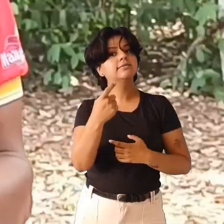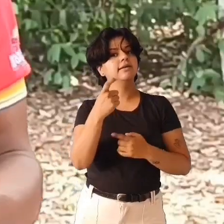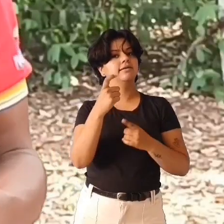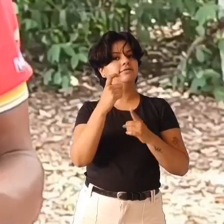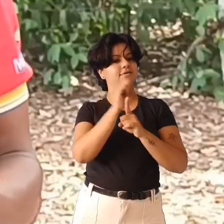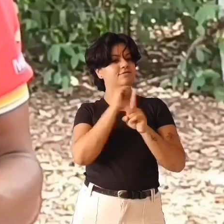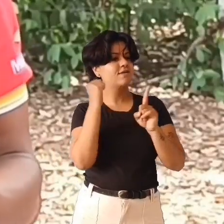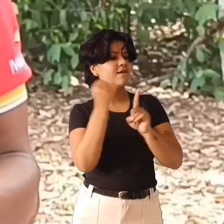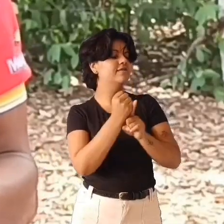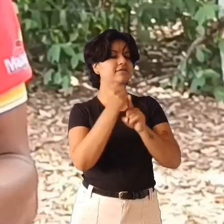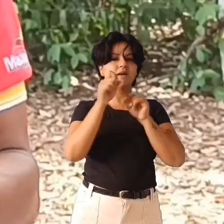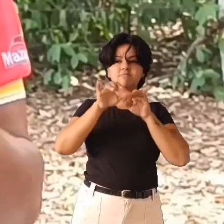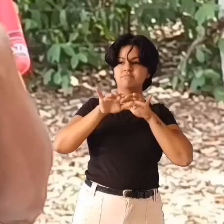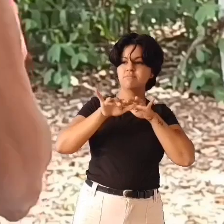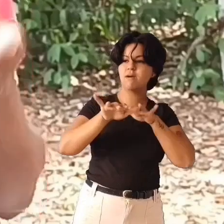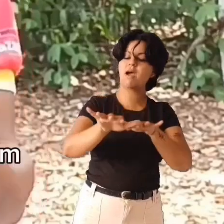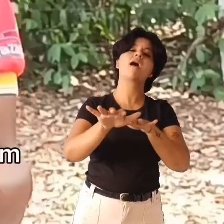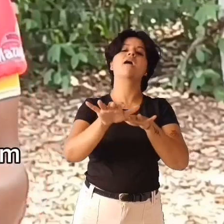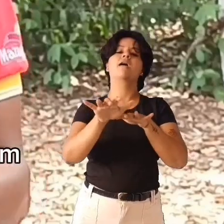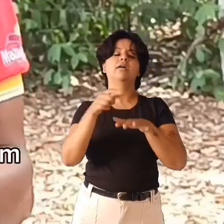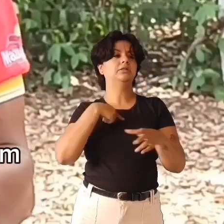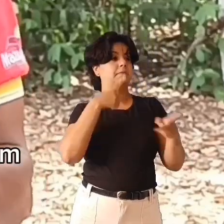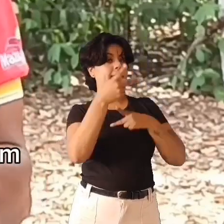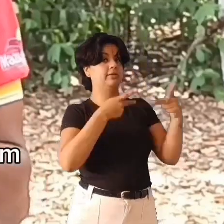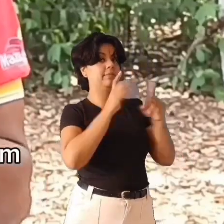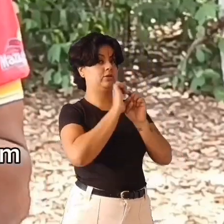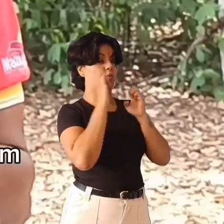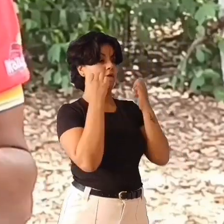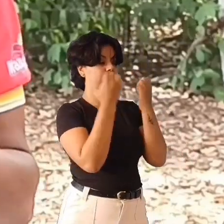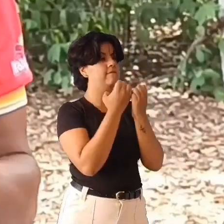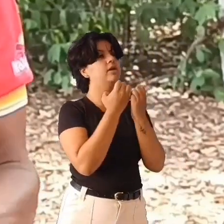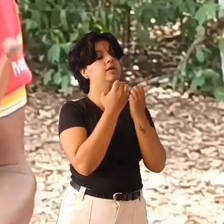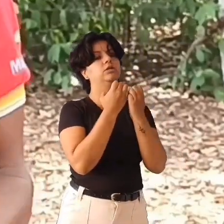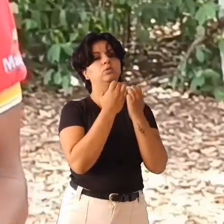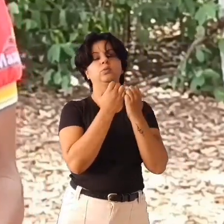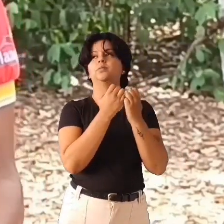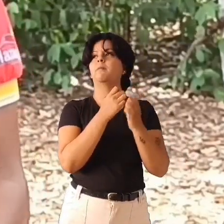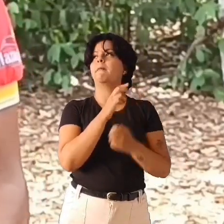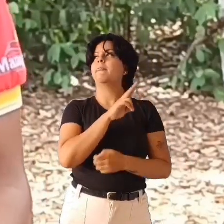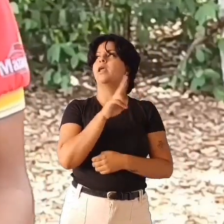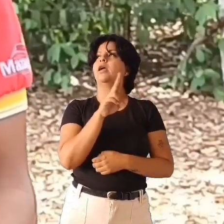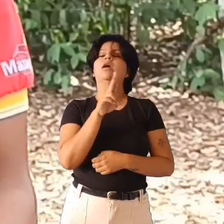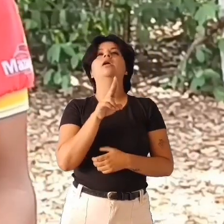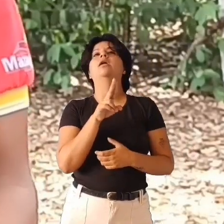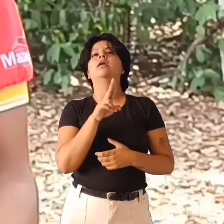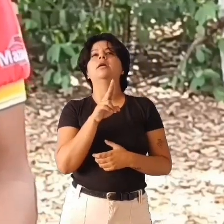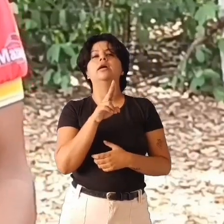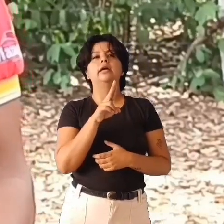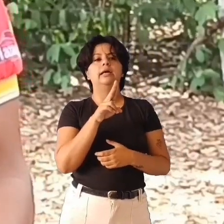a questão social, essas questões. Agora a gente vai participar de um fórum